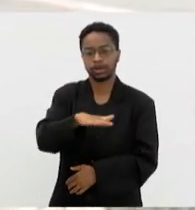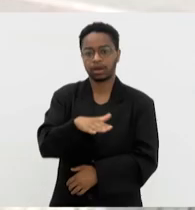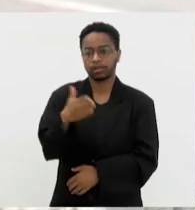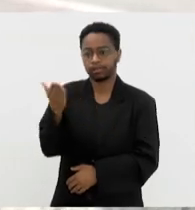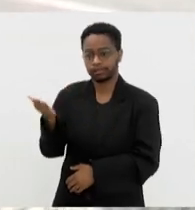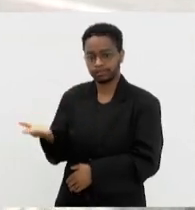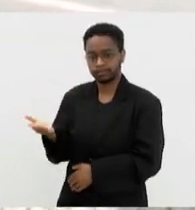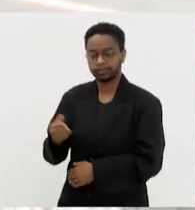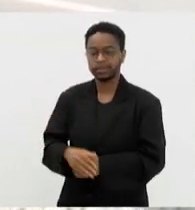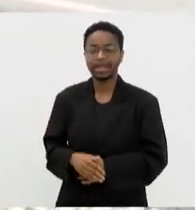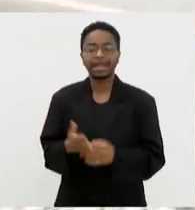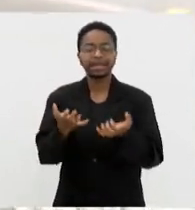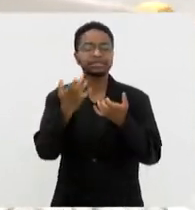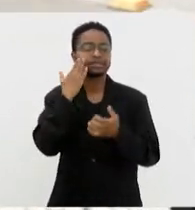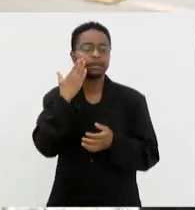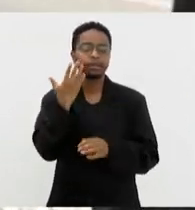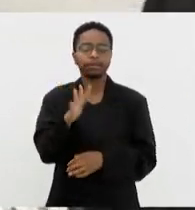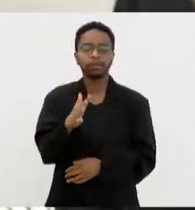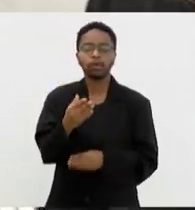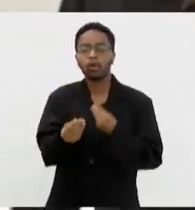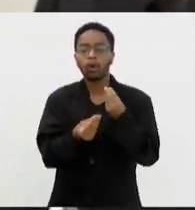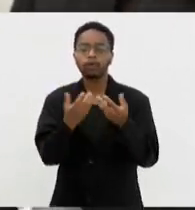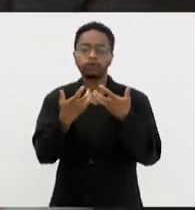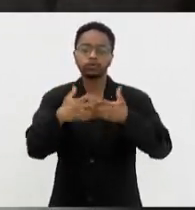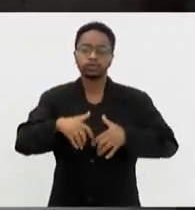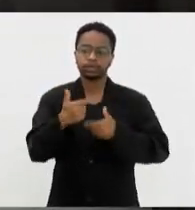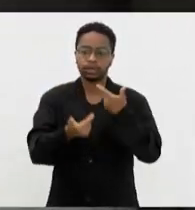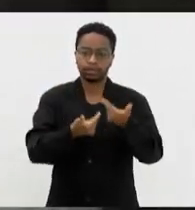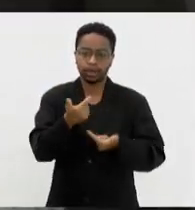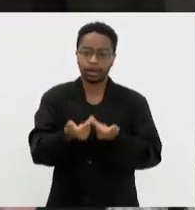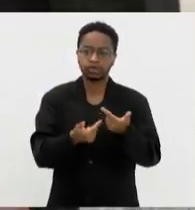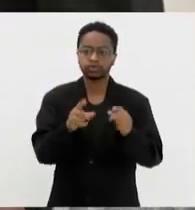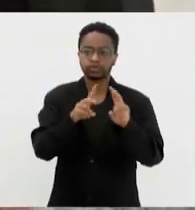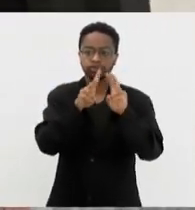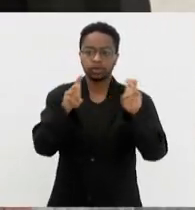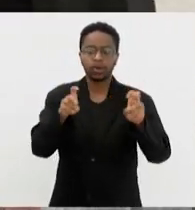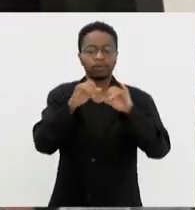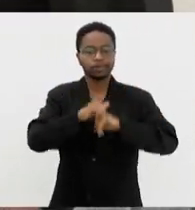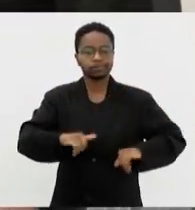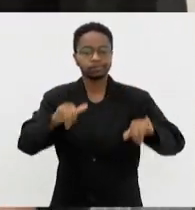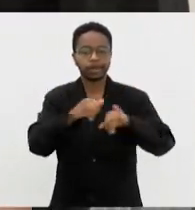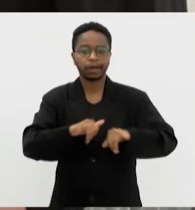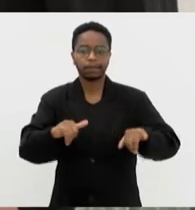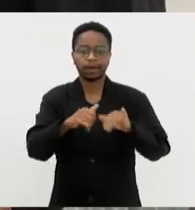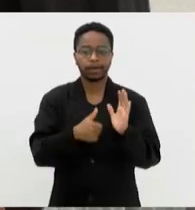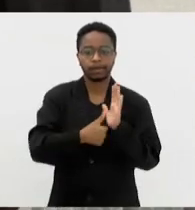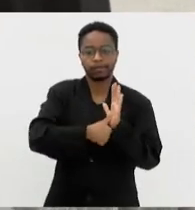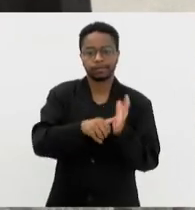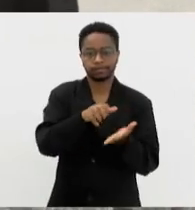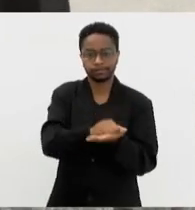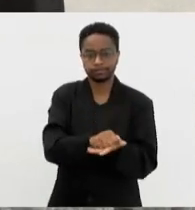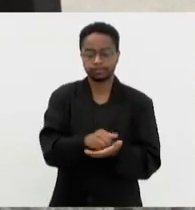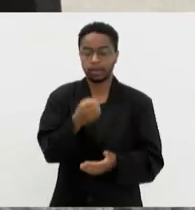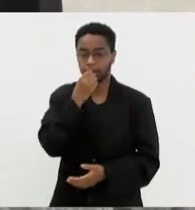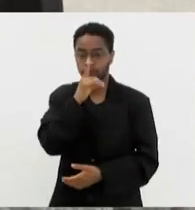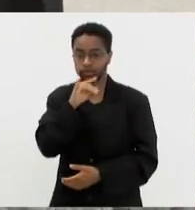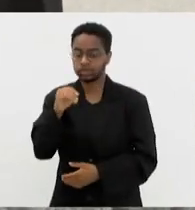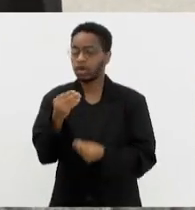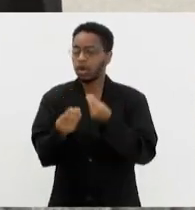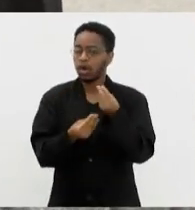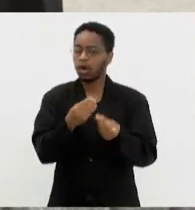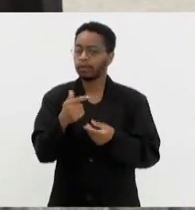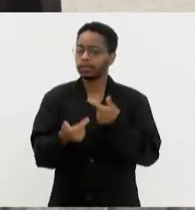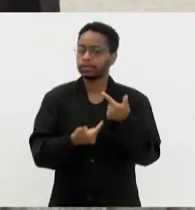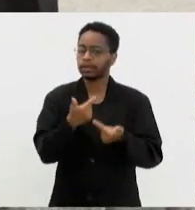Irene Iris, para saber como tem sido o trabalho do TRE em relação a essa campanha de biometrização. Bom dia, Irene. Qual o trabalho do que está